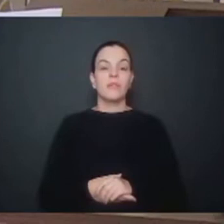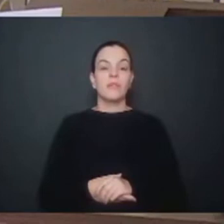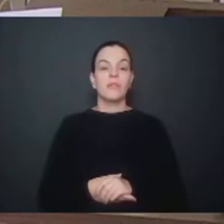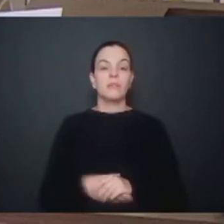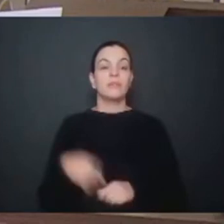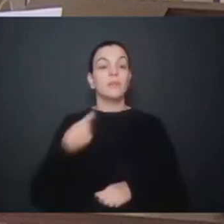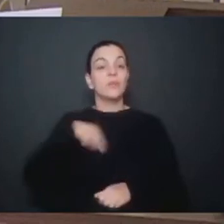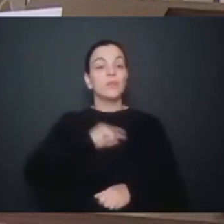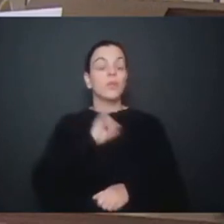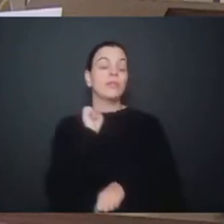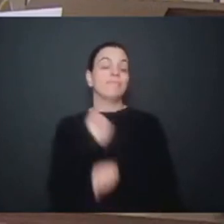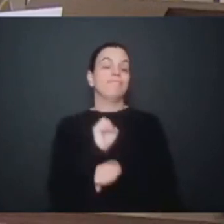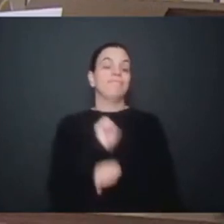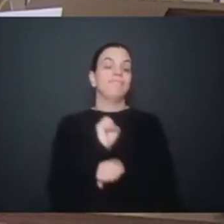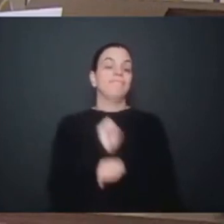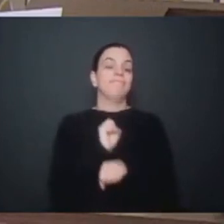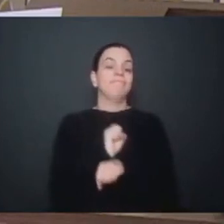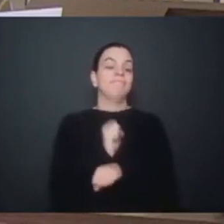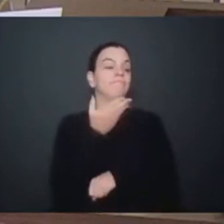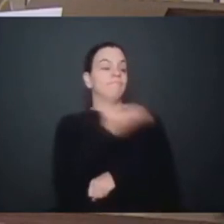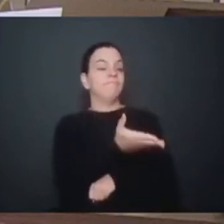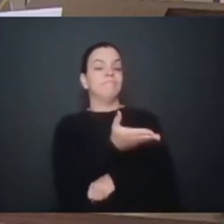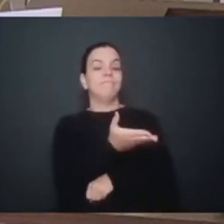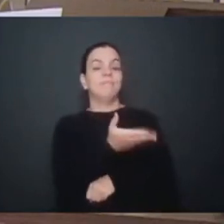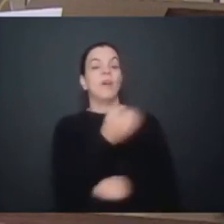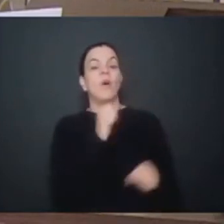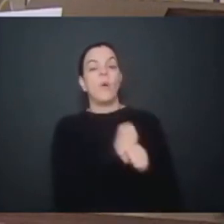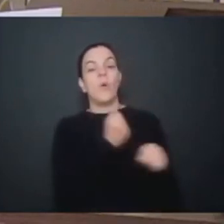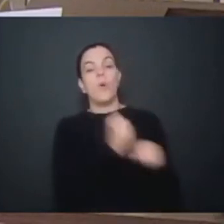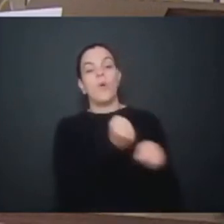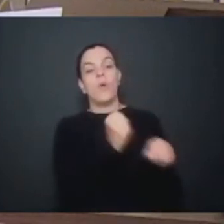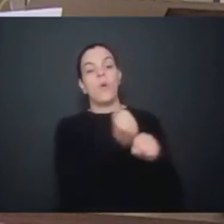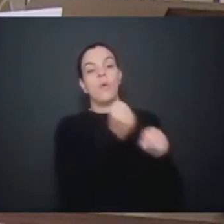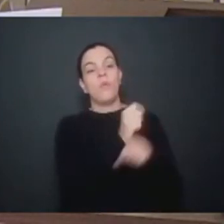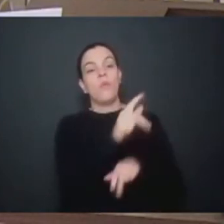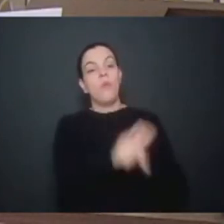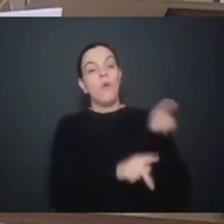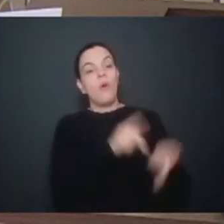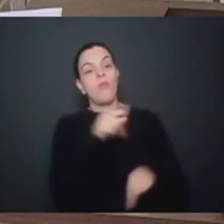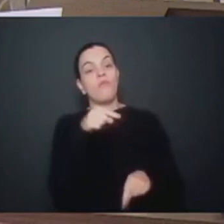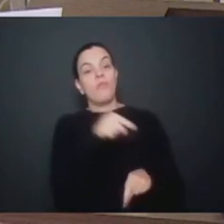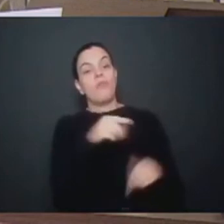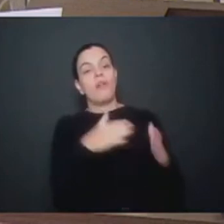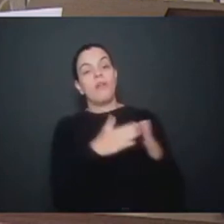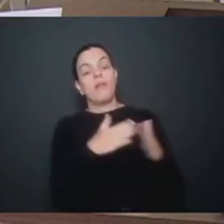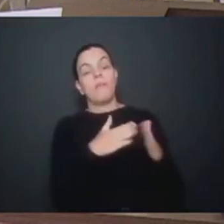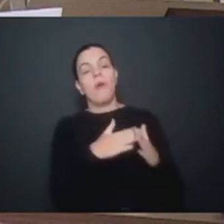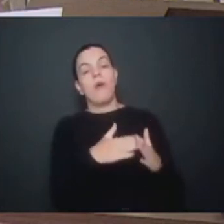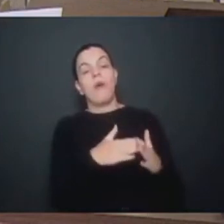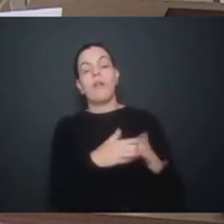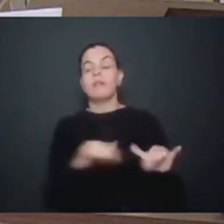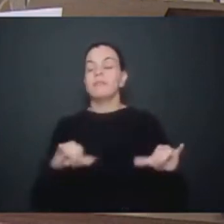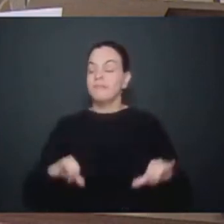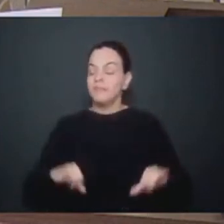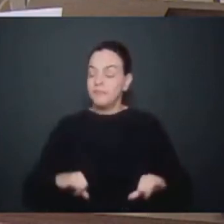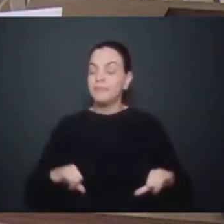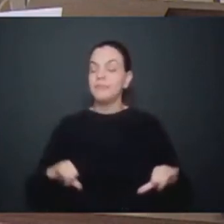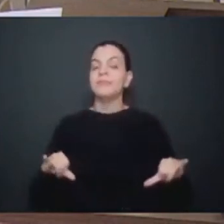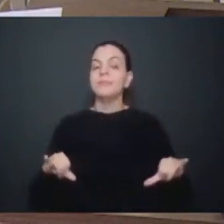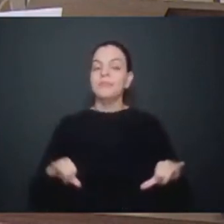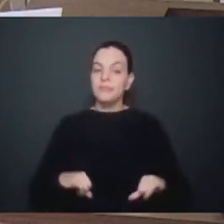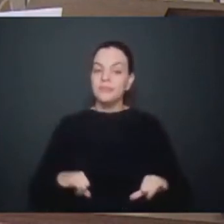ansiosamente por essa obra. A população ali da região tem sofrido muito com isso, precisa ali